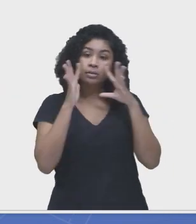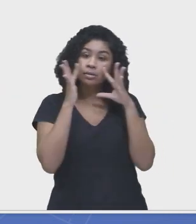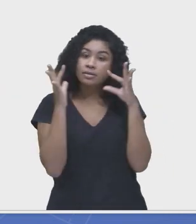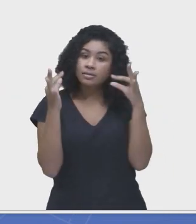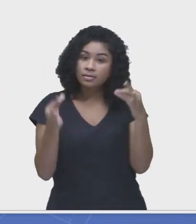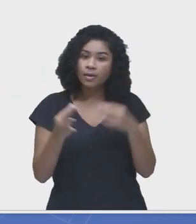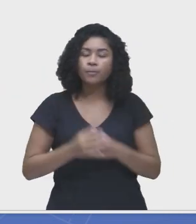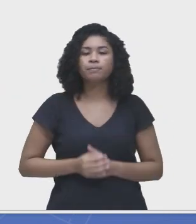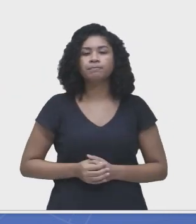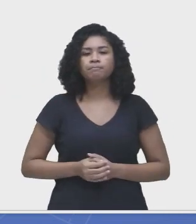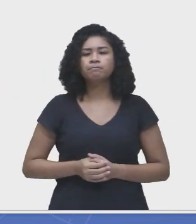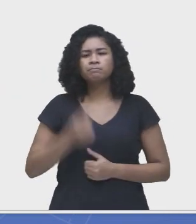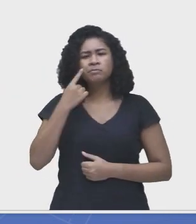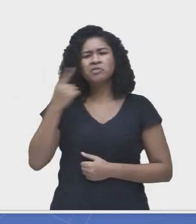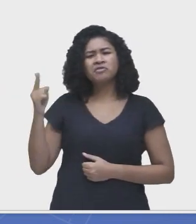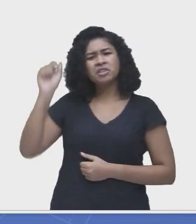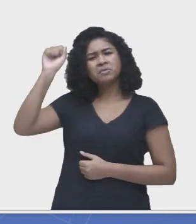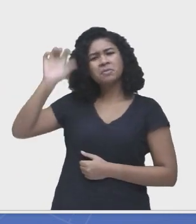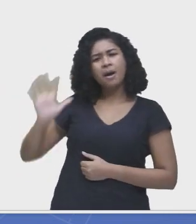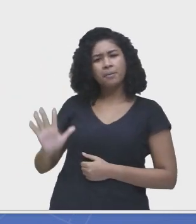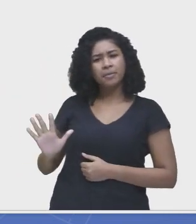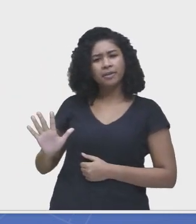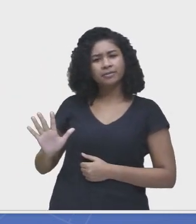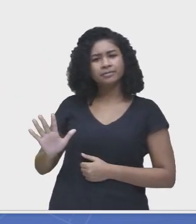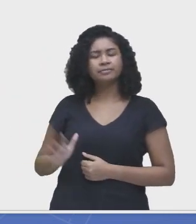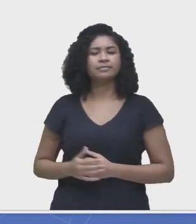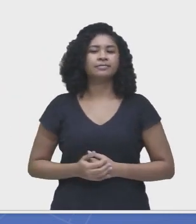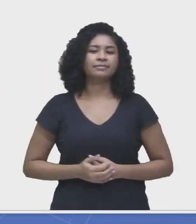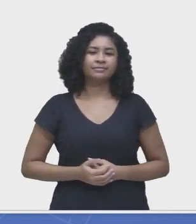um mapa, tá bom?